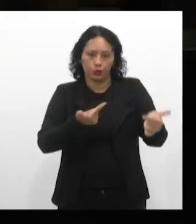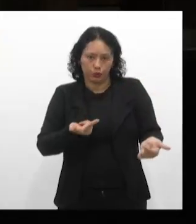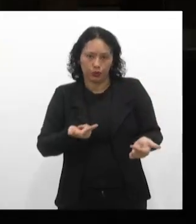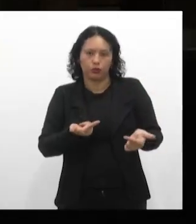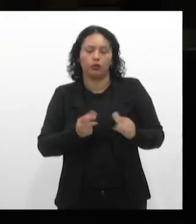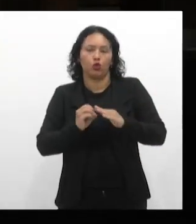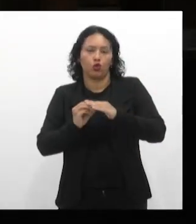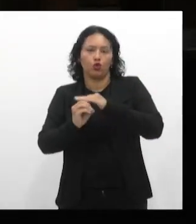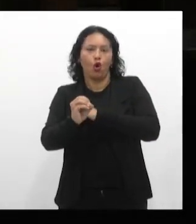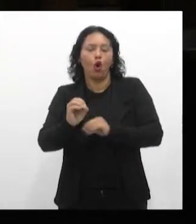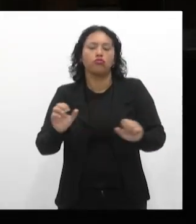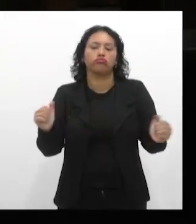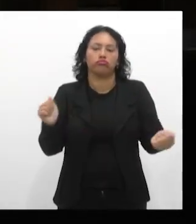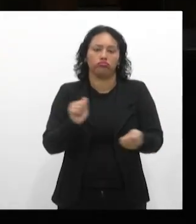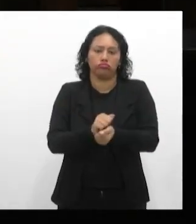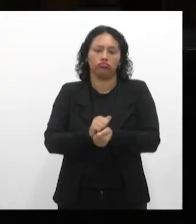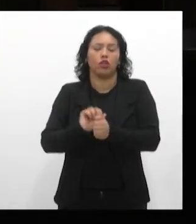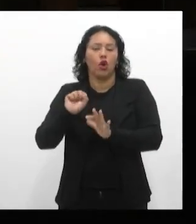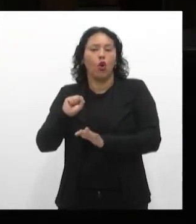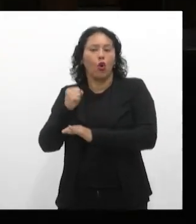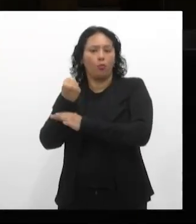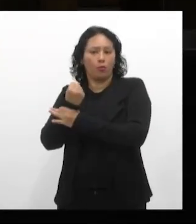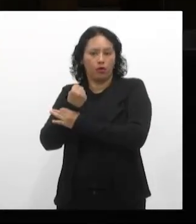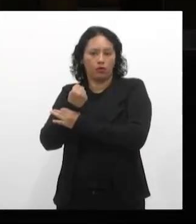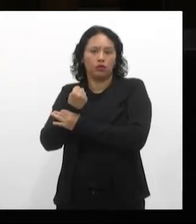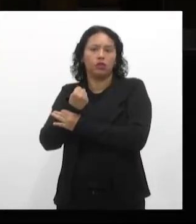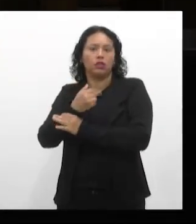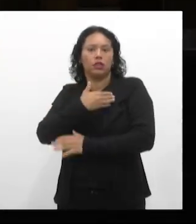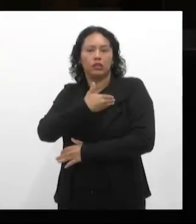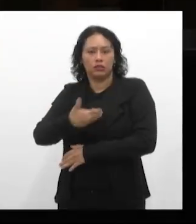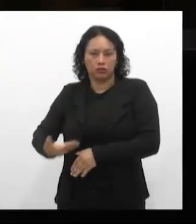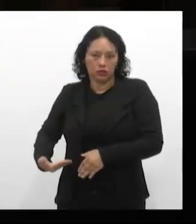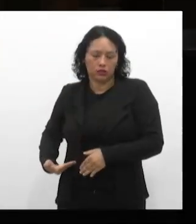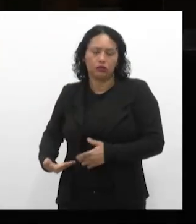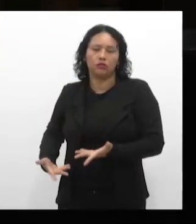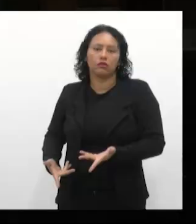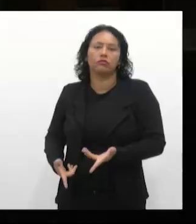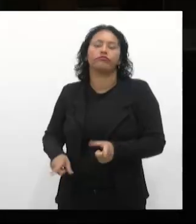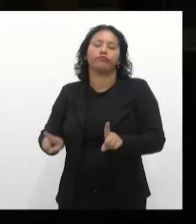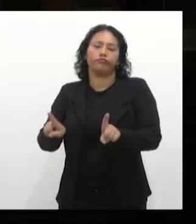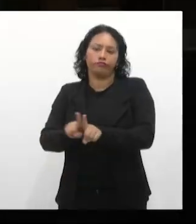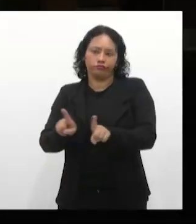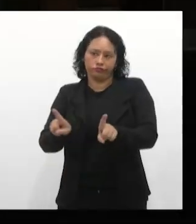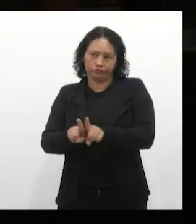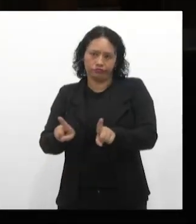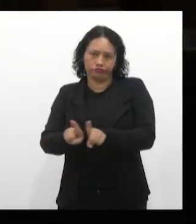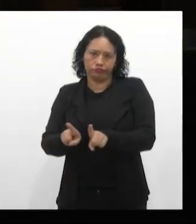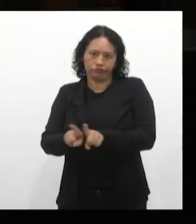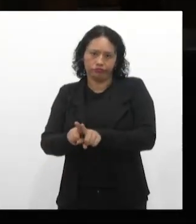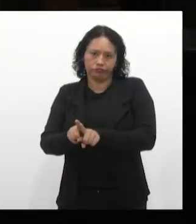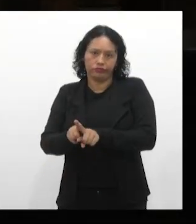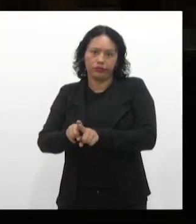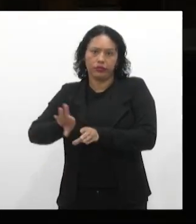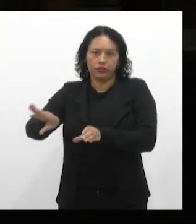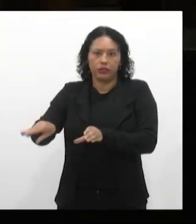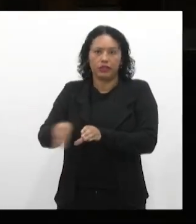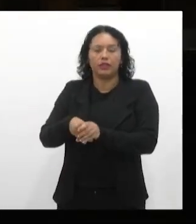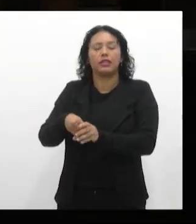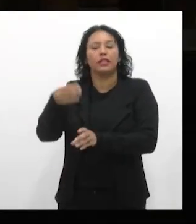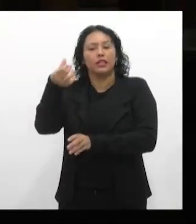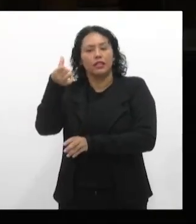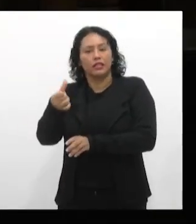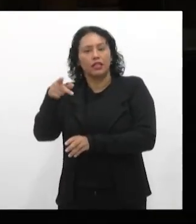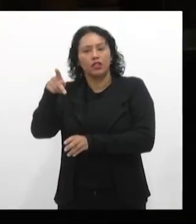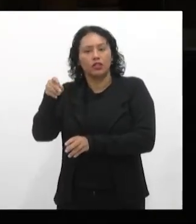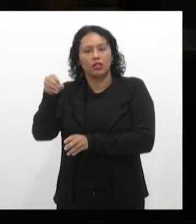órgãos que compõem a segurança pública deveriam ter assento nas Sesportos. E o Estado do